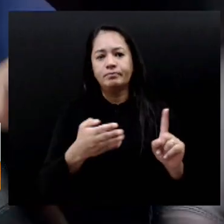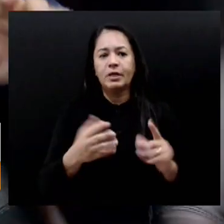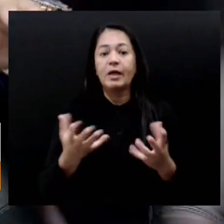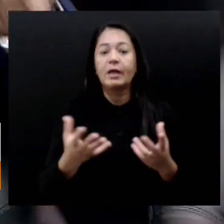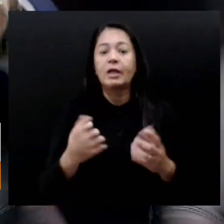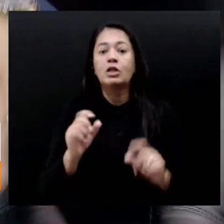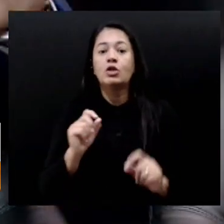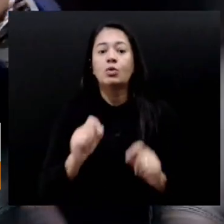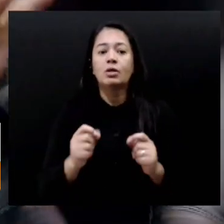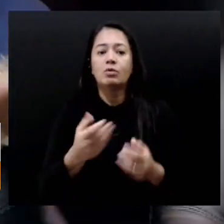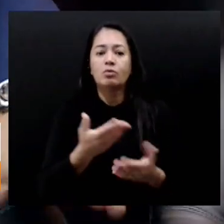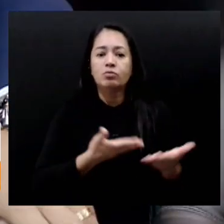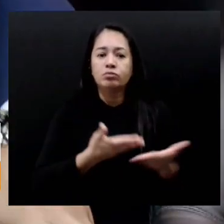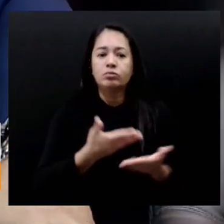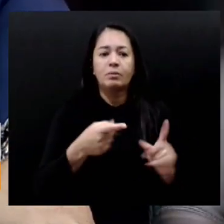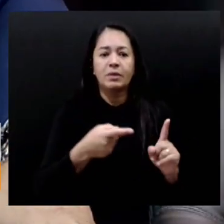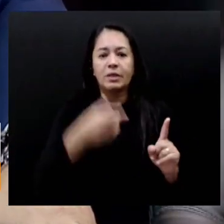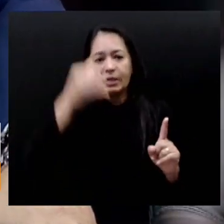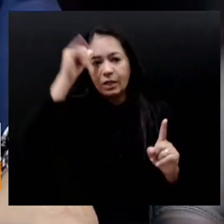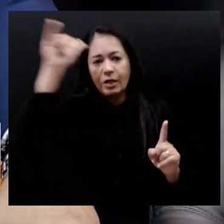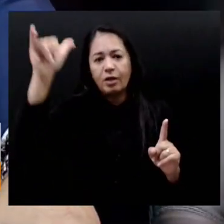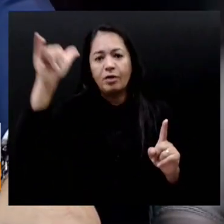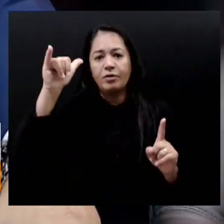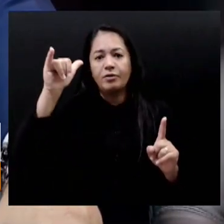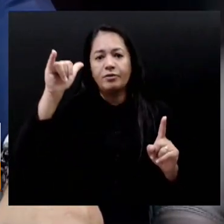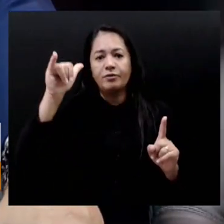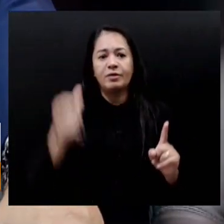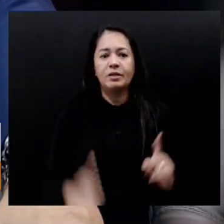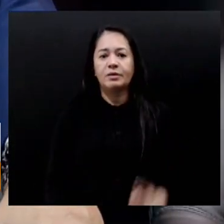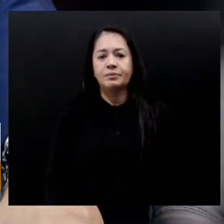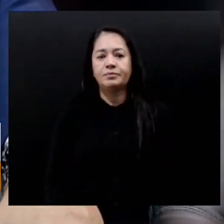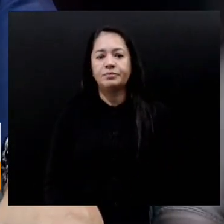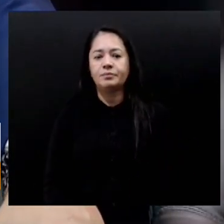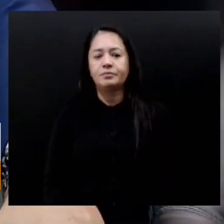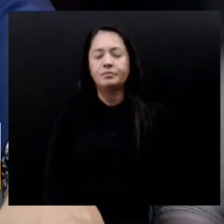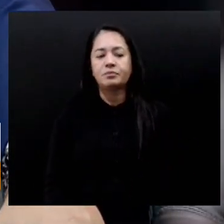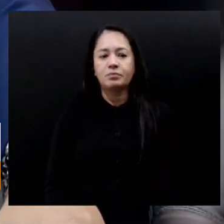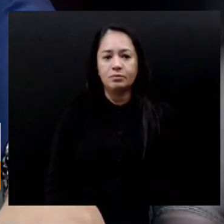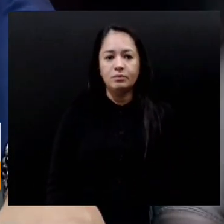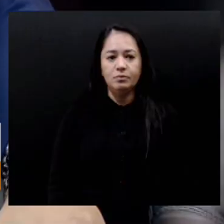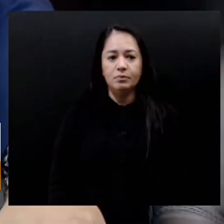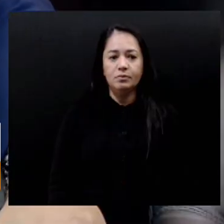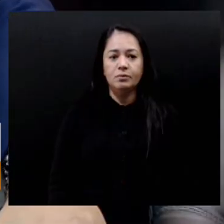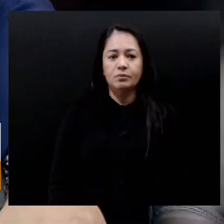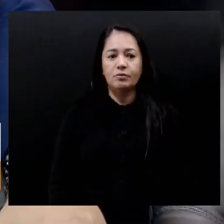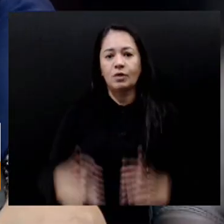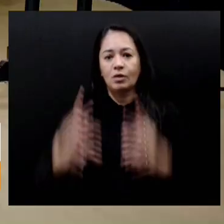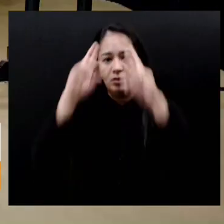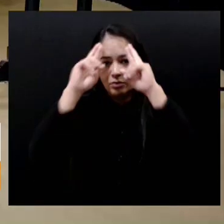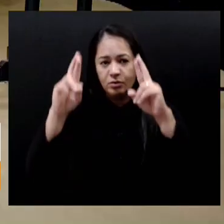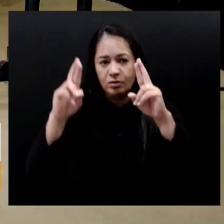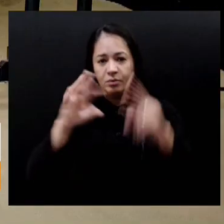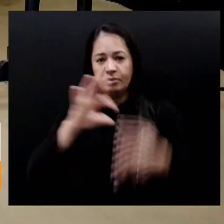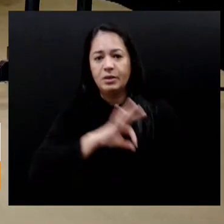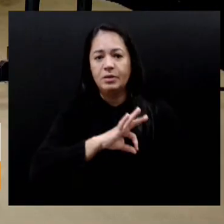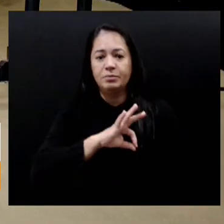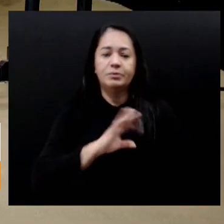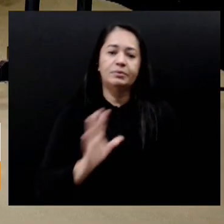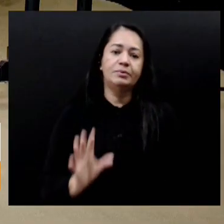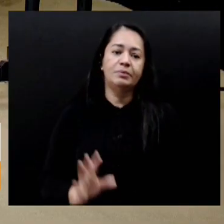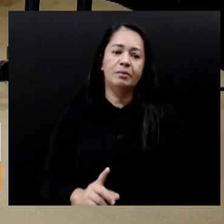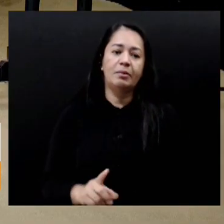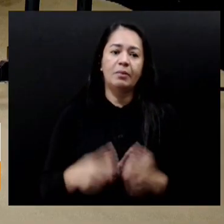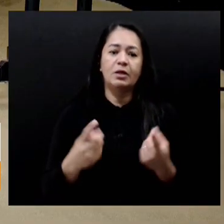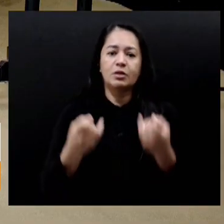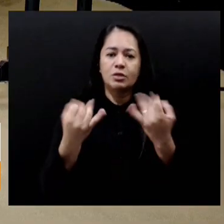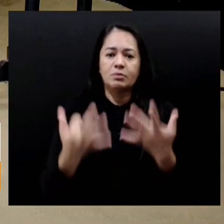nunca seja alvo do cara que tá preso, entende? Com todo o respeito que eu tenho pela polícia penal. Mas o que eu quero dizer é que não é